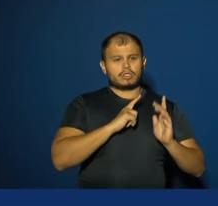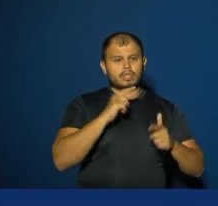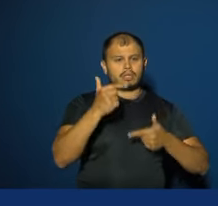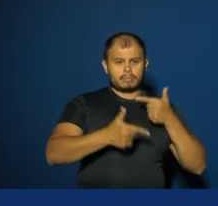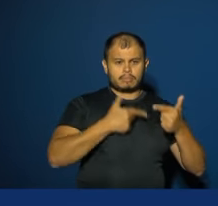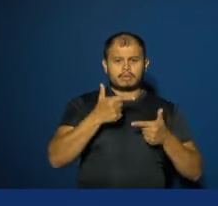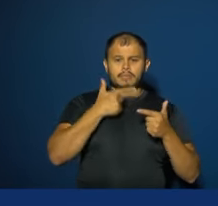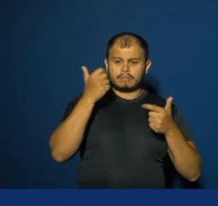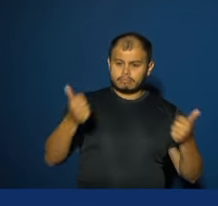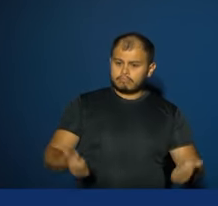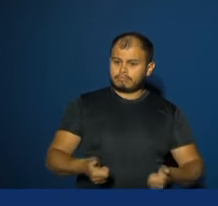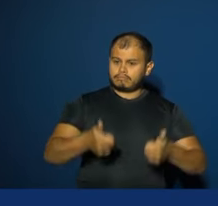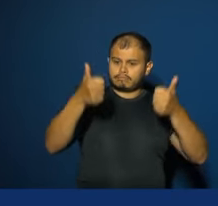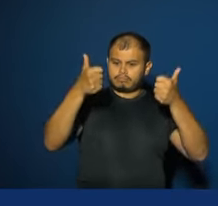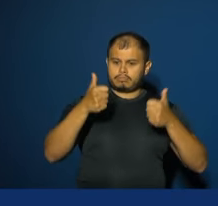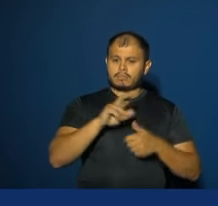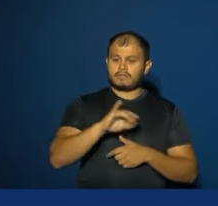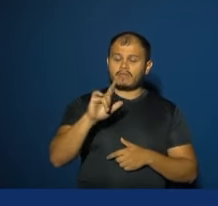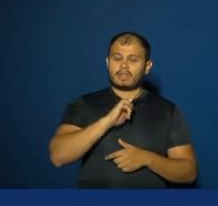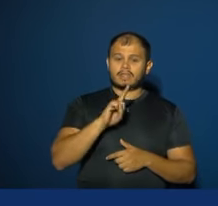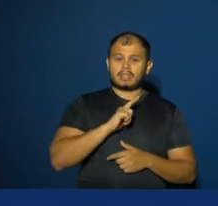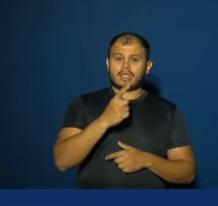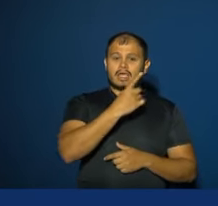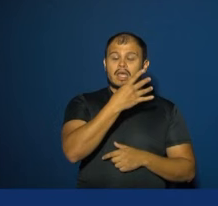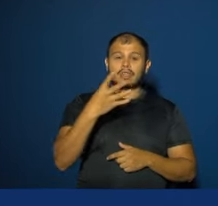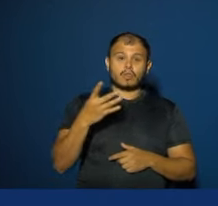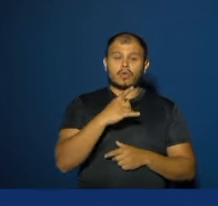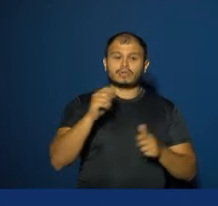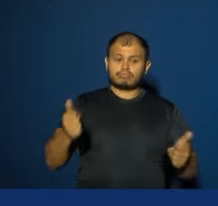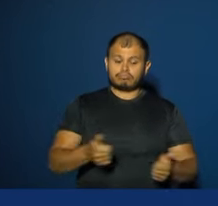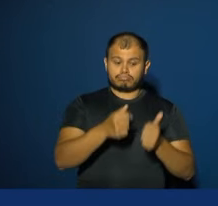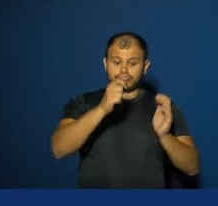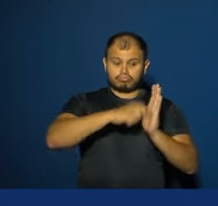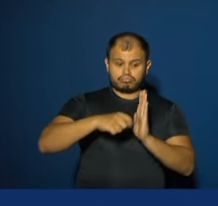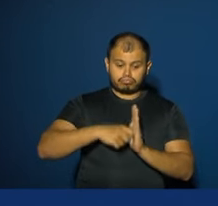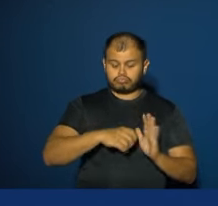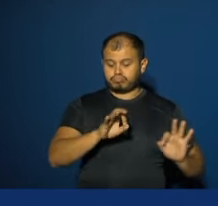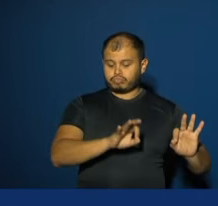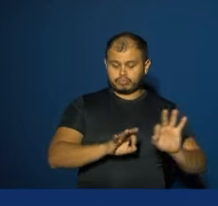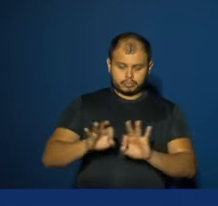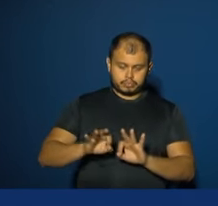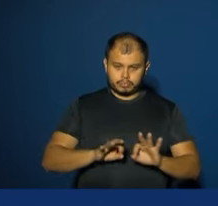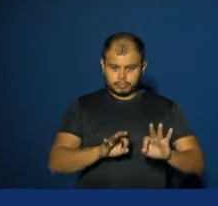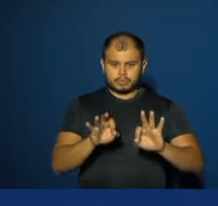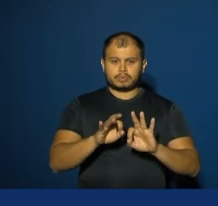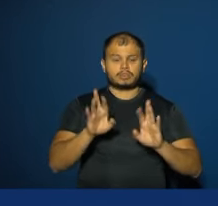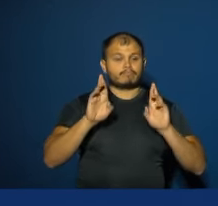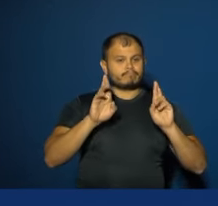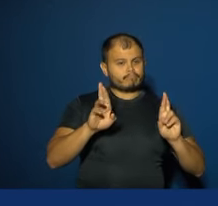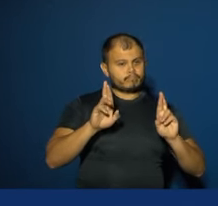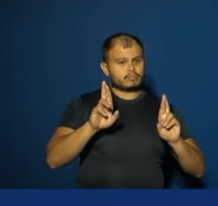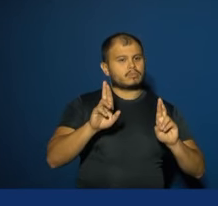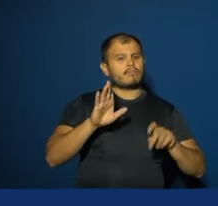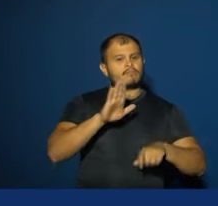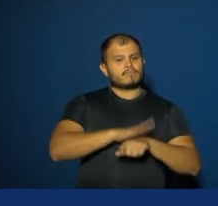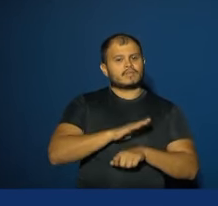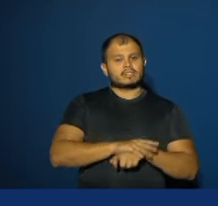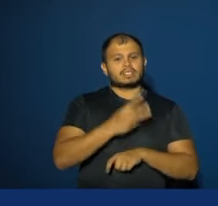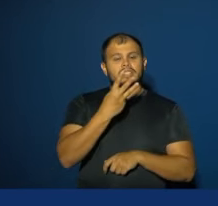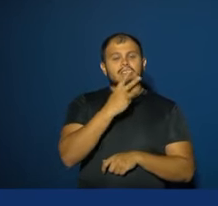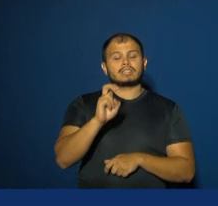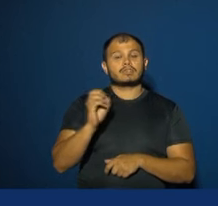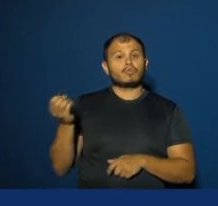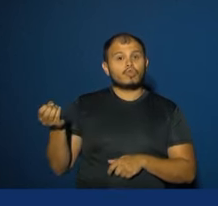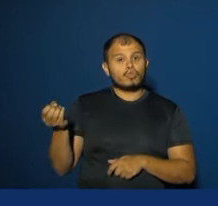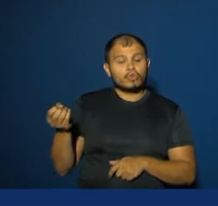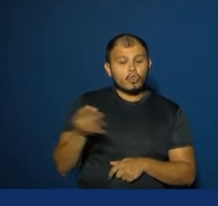otimizar serão 14 contratos otimizados e a gente espera fazer 35 novos